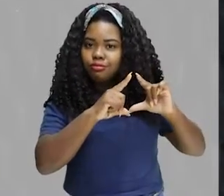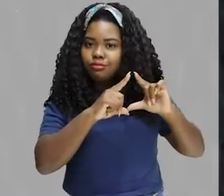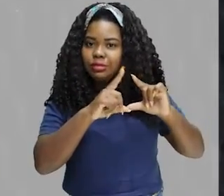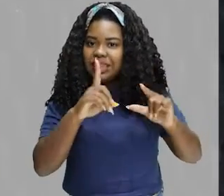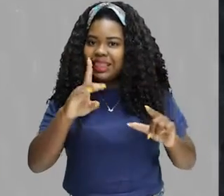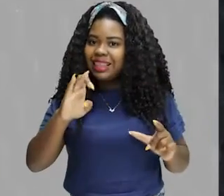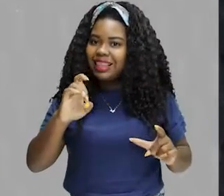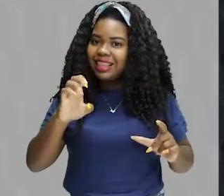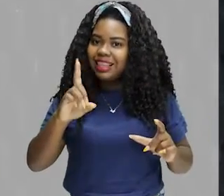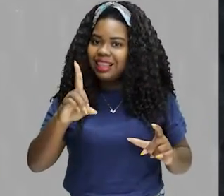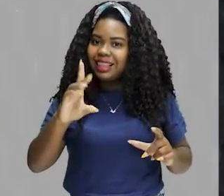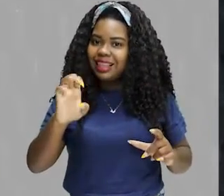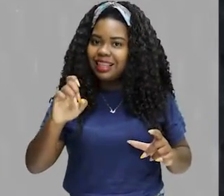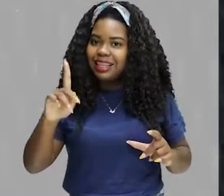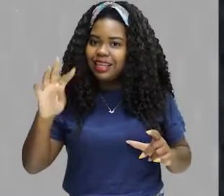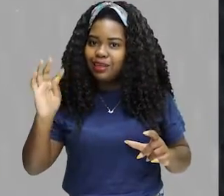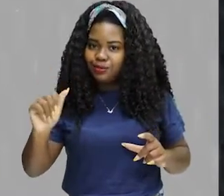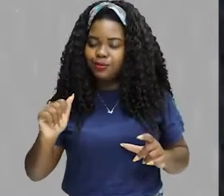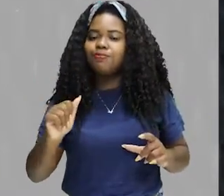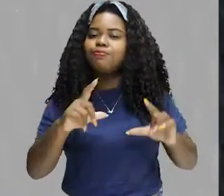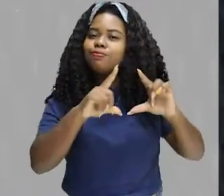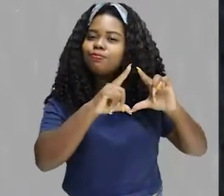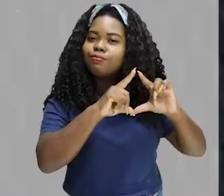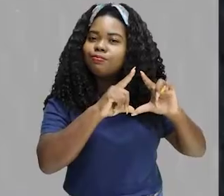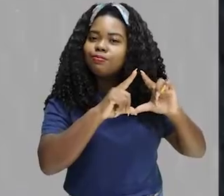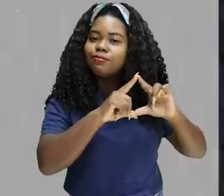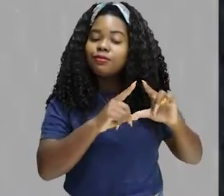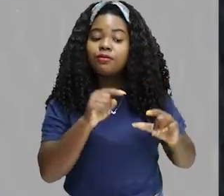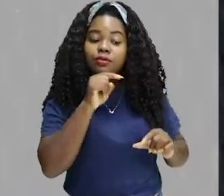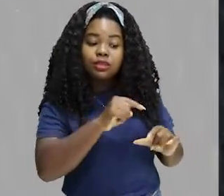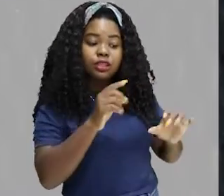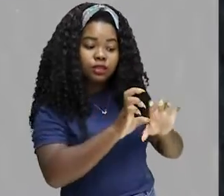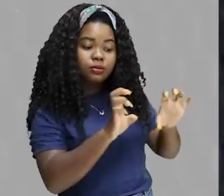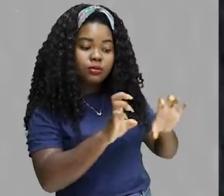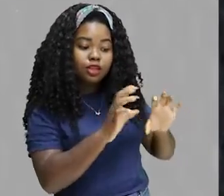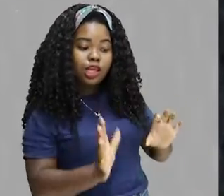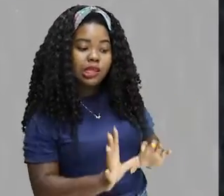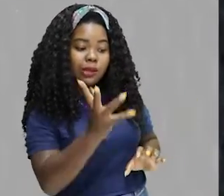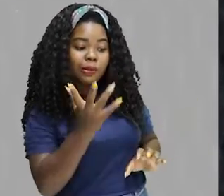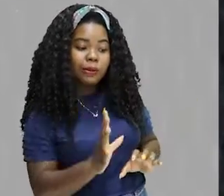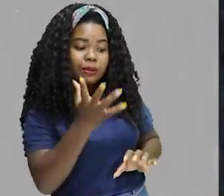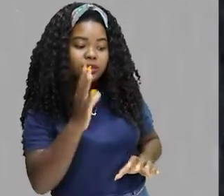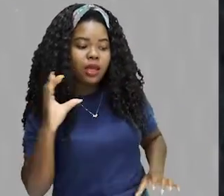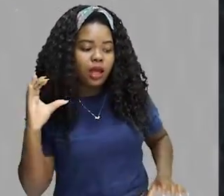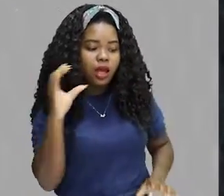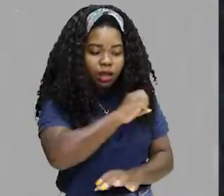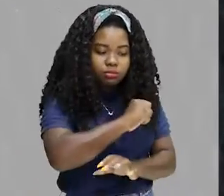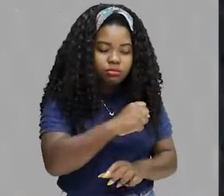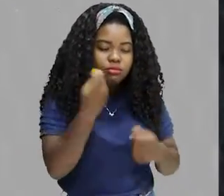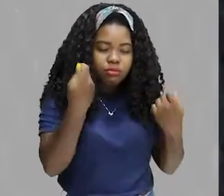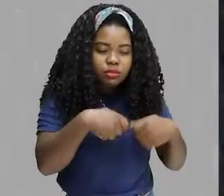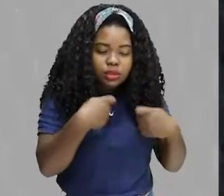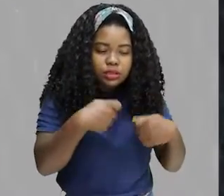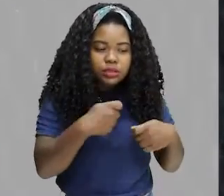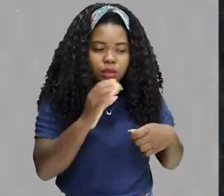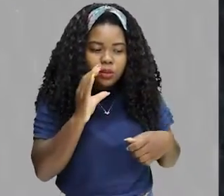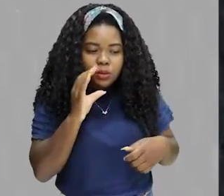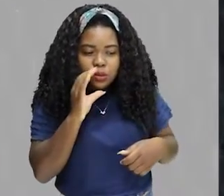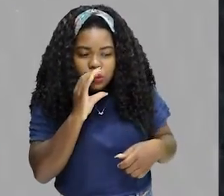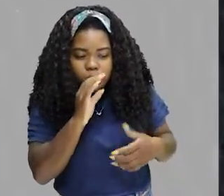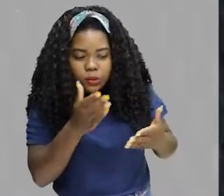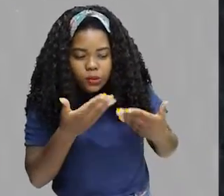triângulozinho, que quer dizer que para aquela reação acontecer, ou acontecer de forma mais rápida, é necessário um